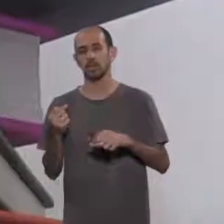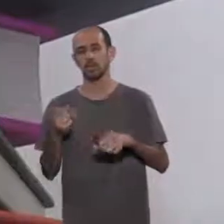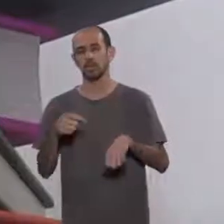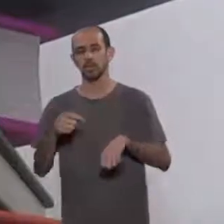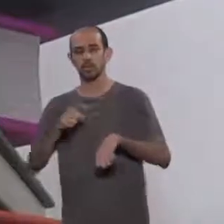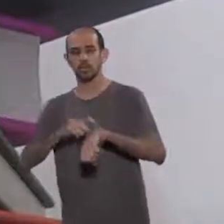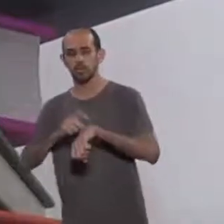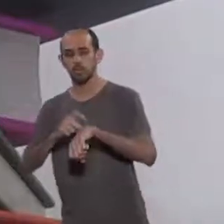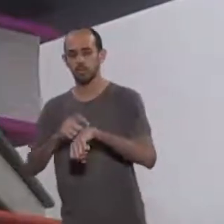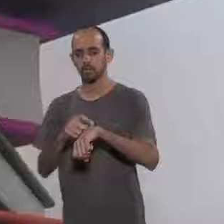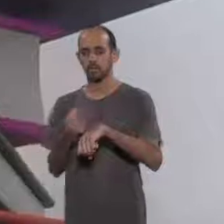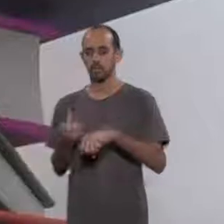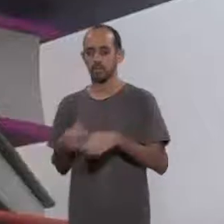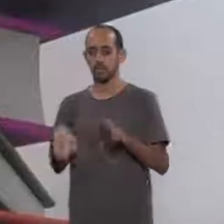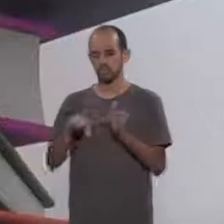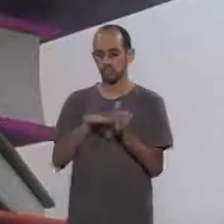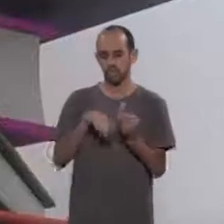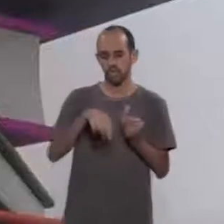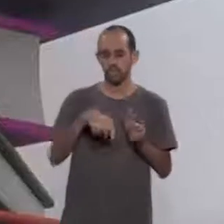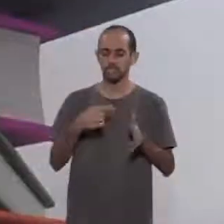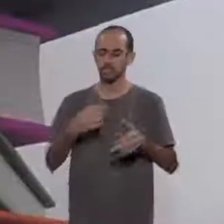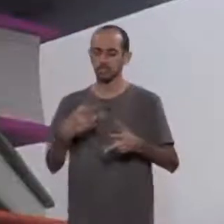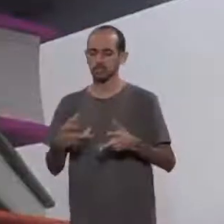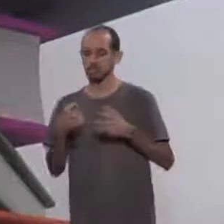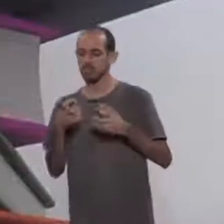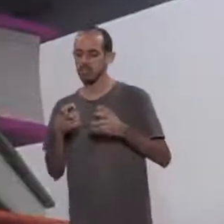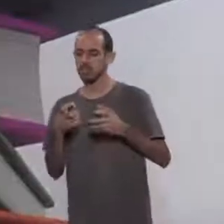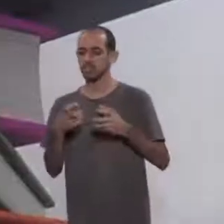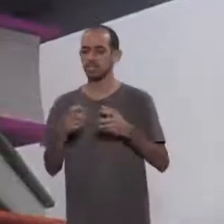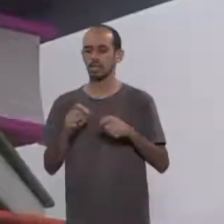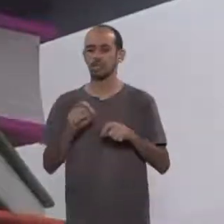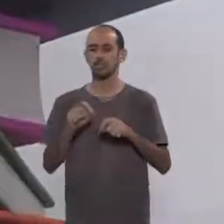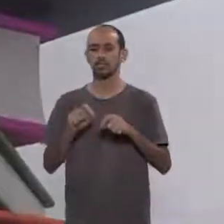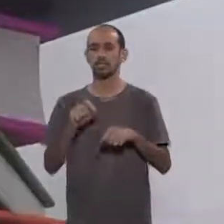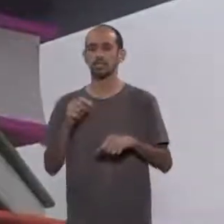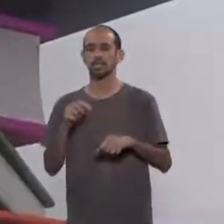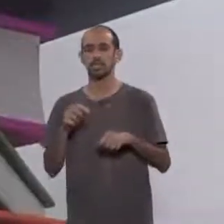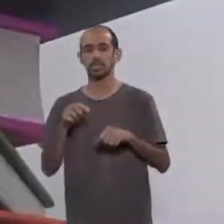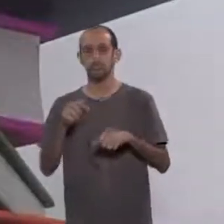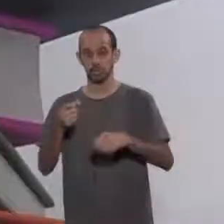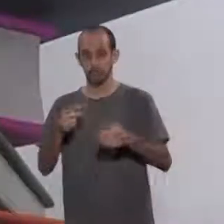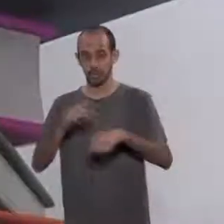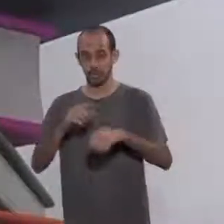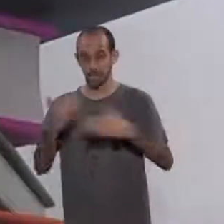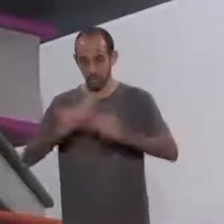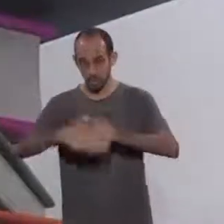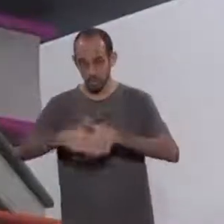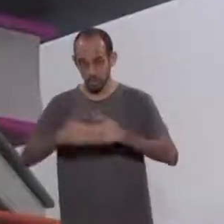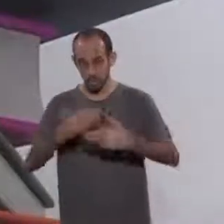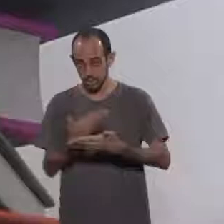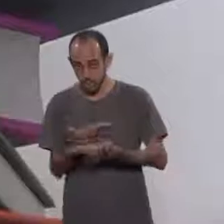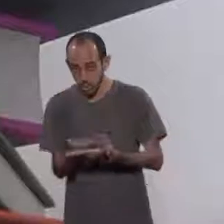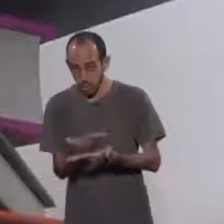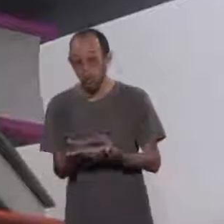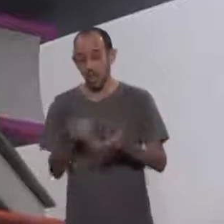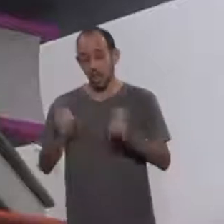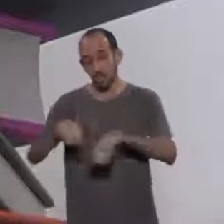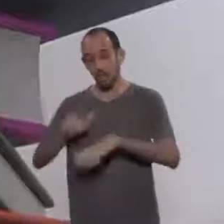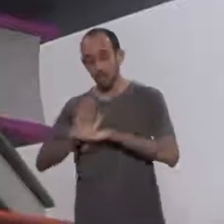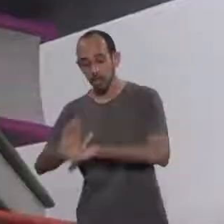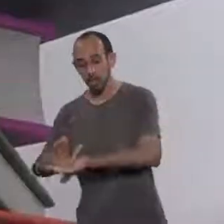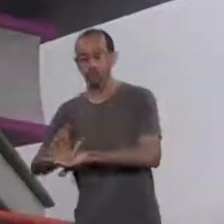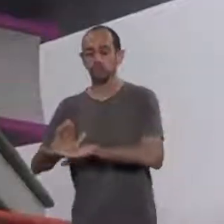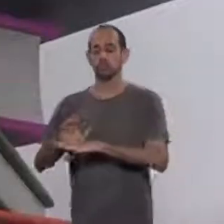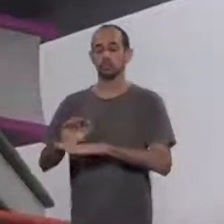que eles vêm com as demandas, nós podemos perceber que na própria escola nós podemos ajudá-los com o que eles podem